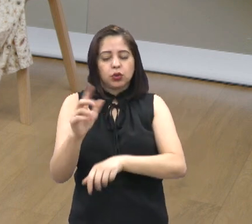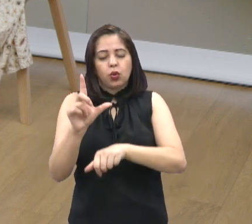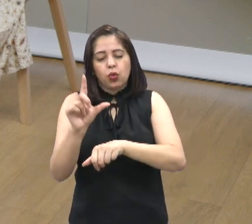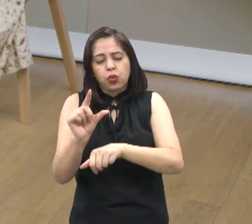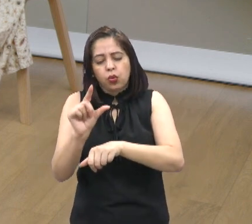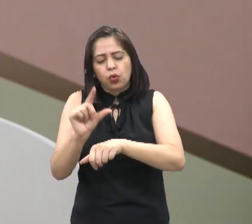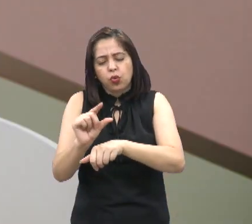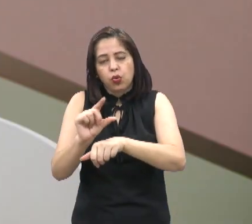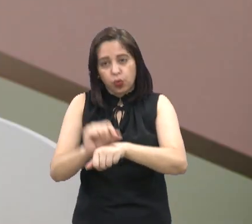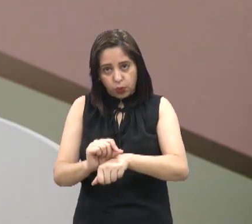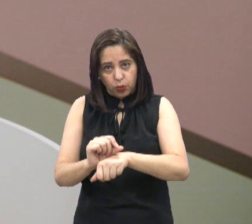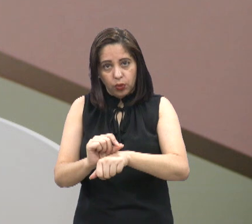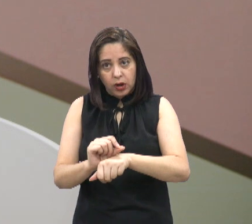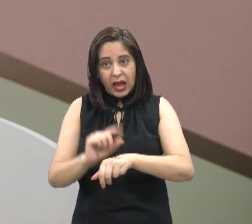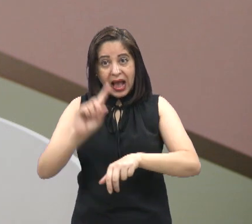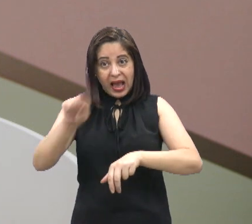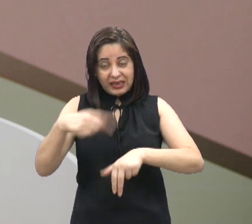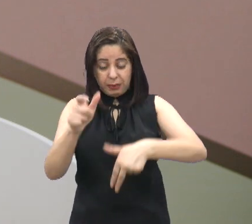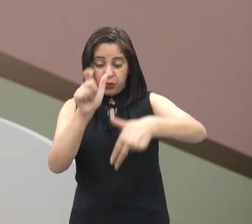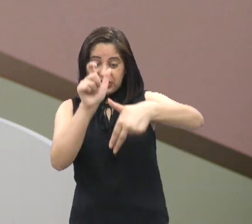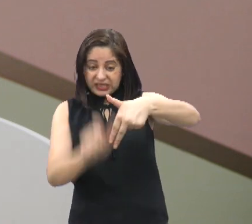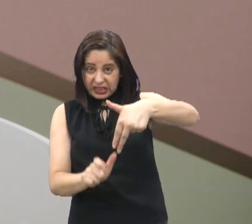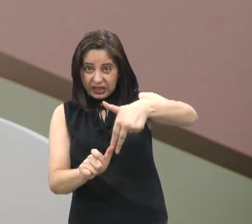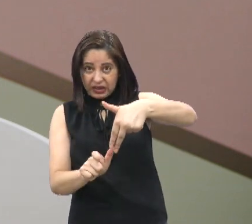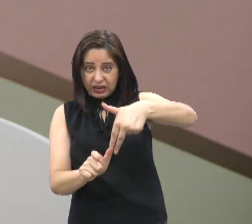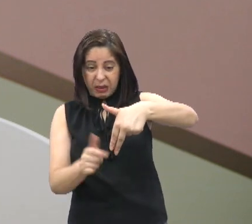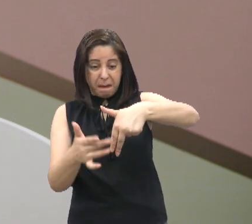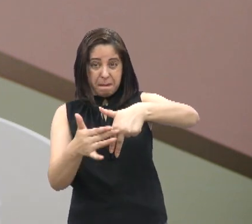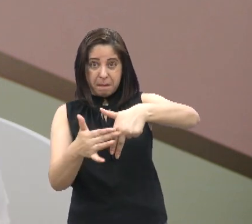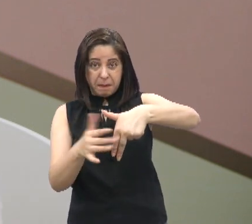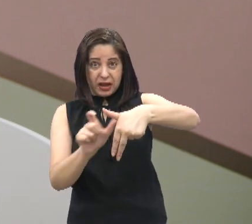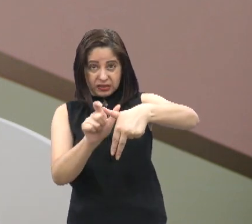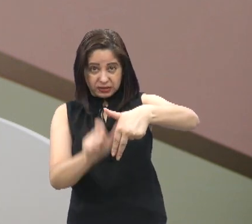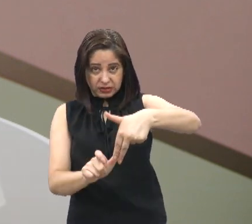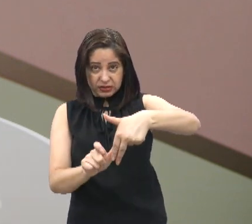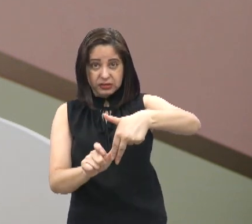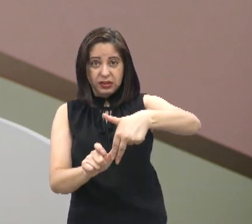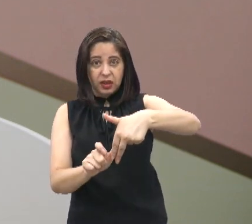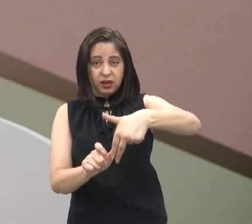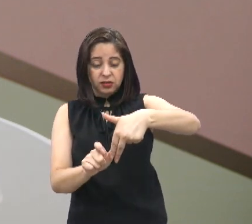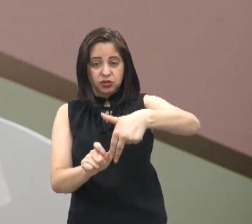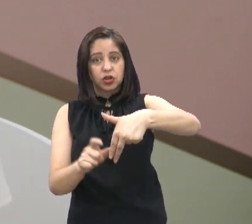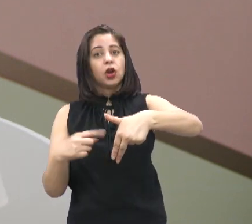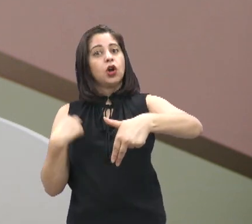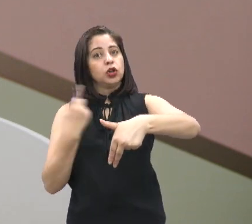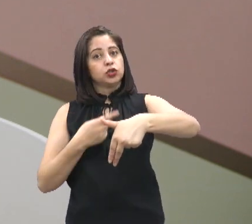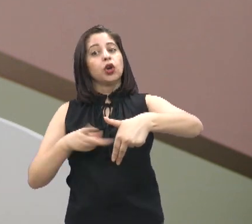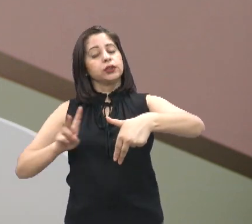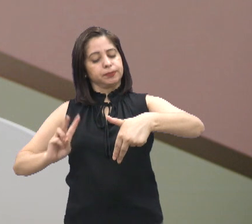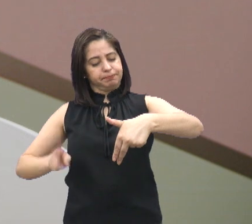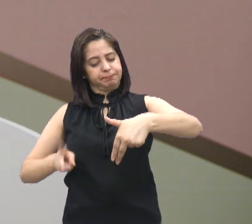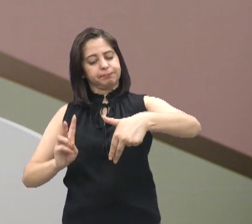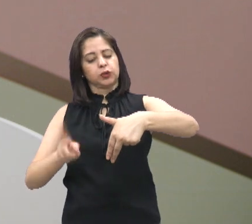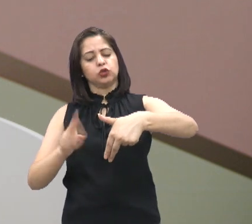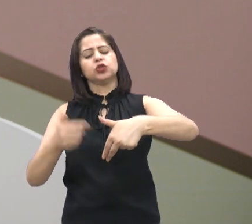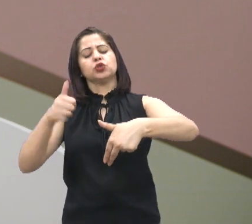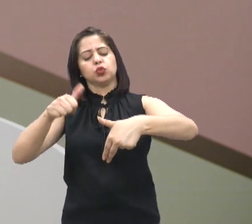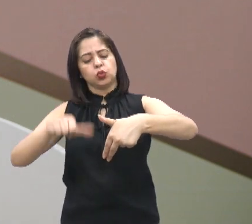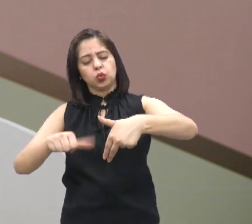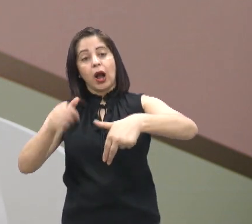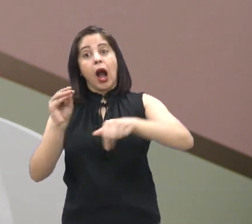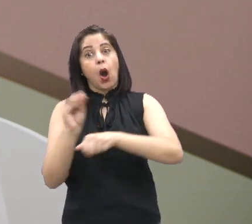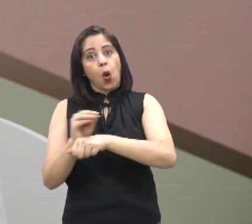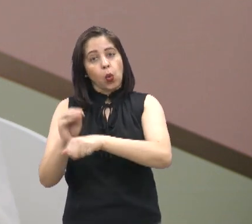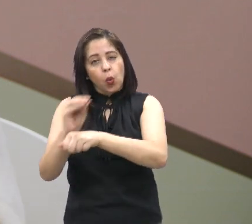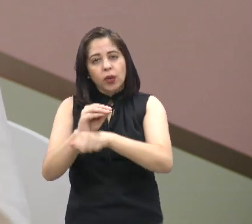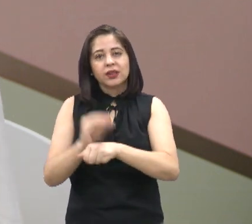esse paciente volta para nós, geralmente continuamos com o segmento clínico desse paciente, né? Porque